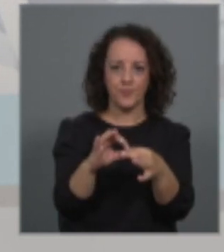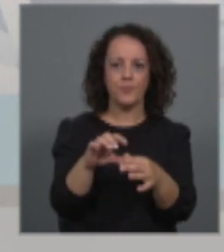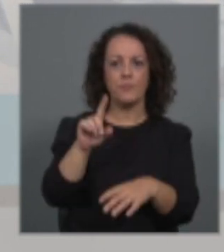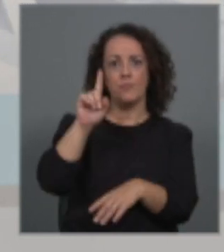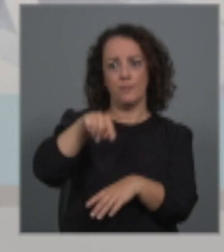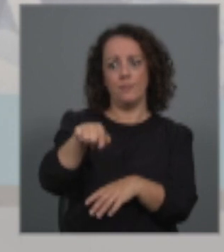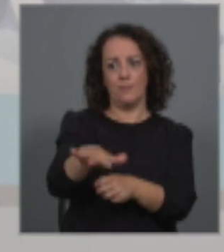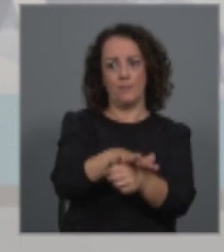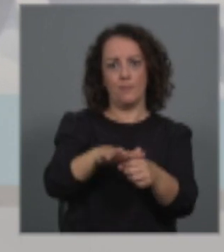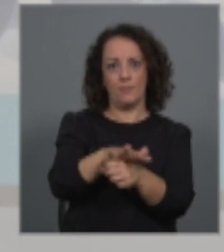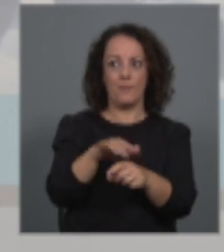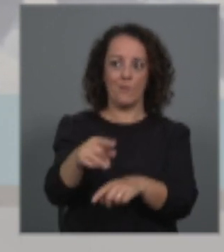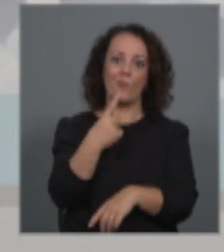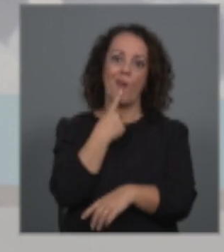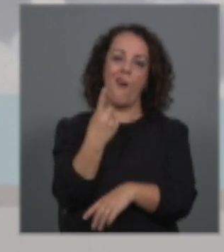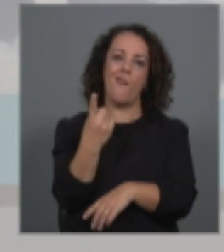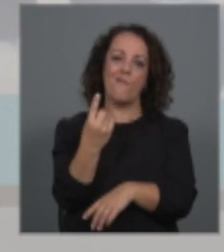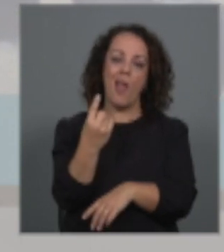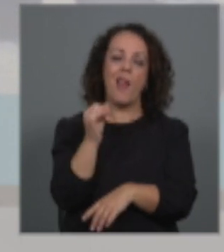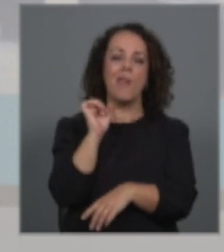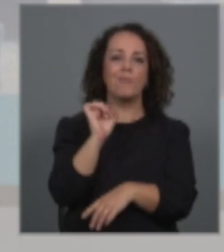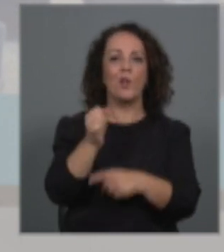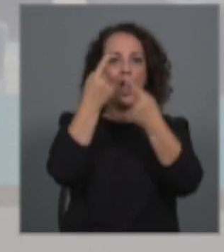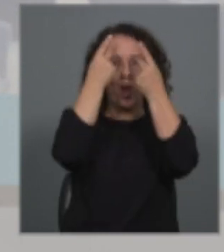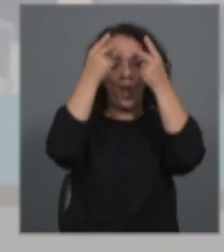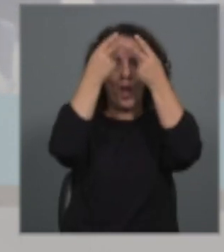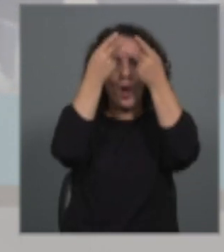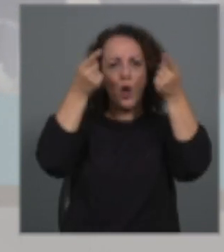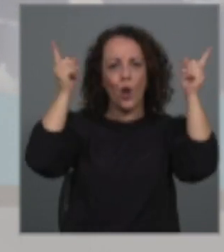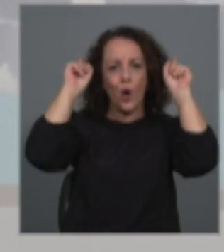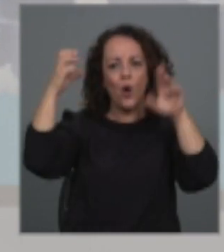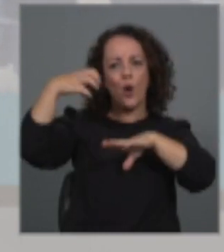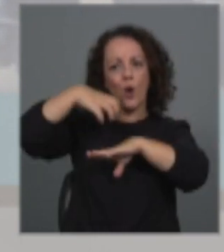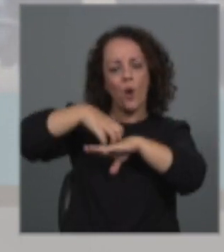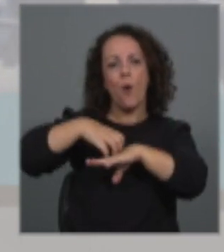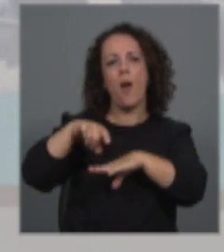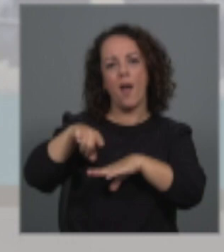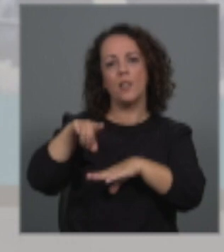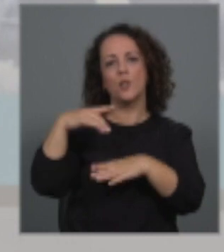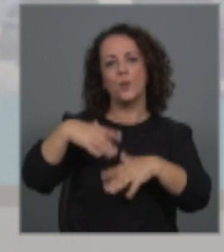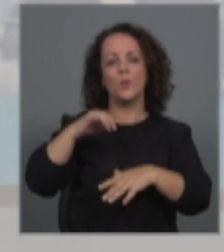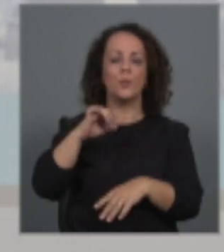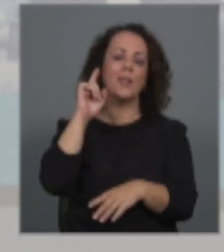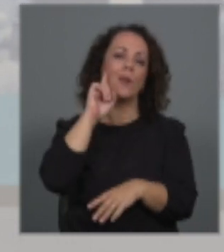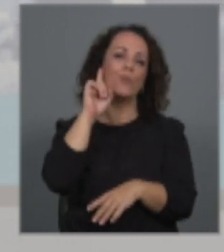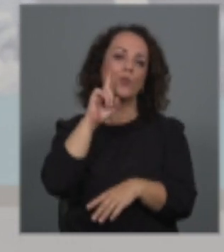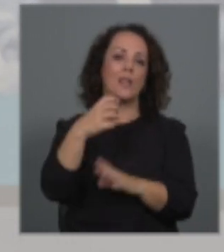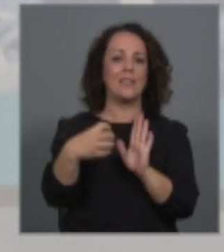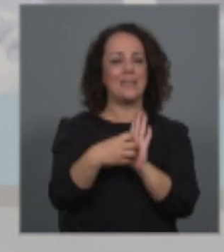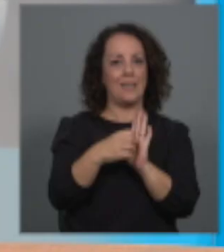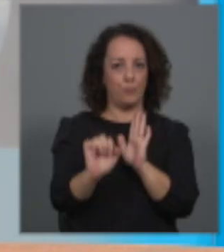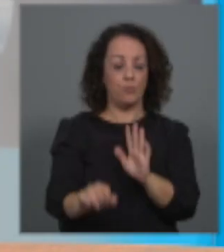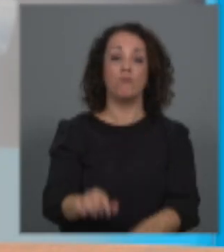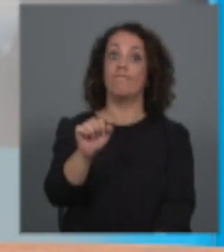caso, as velas do Advento, a coroa do Advento, é também importante esta simbologia.